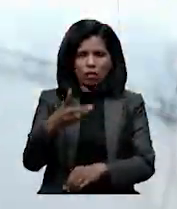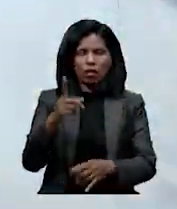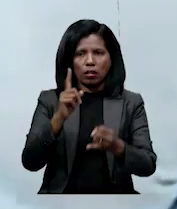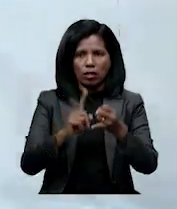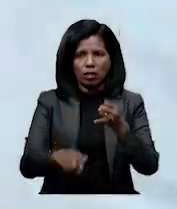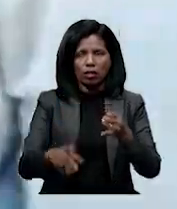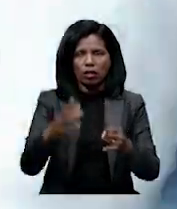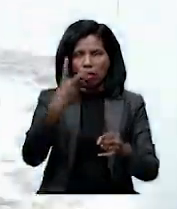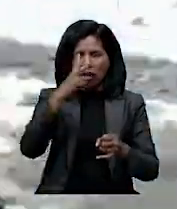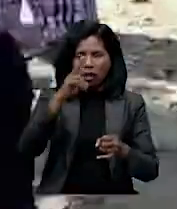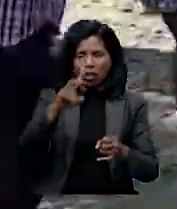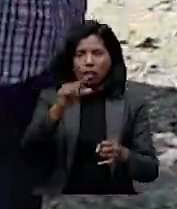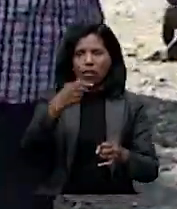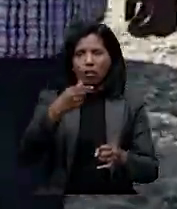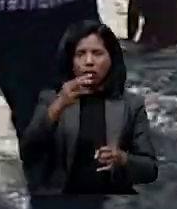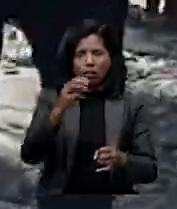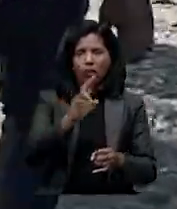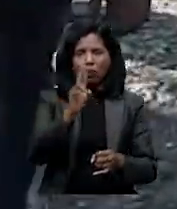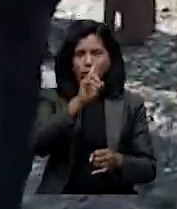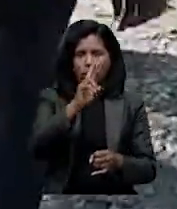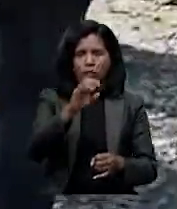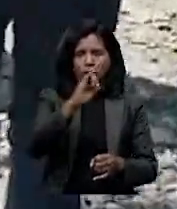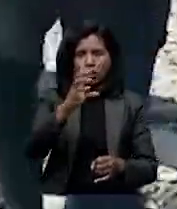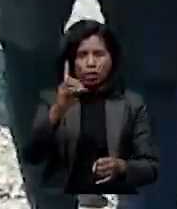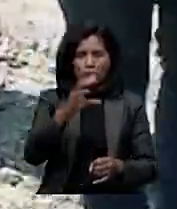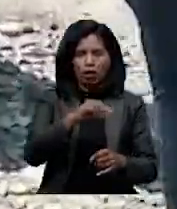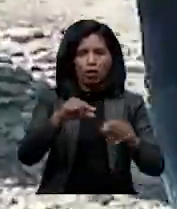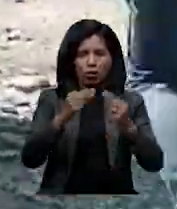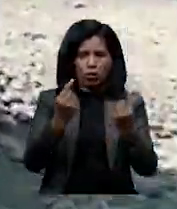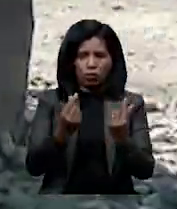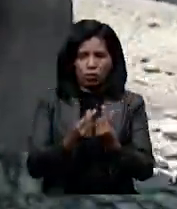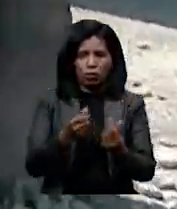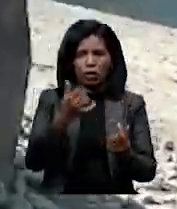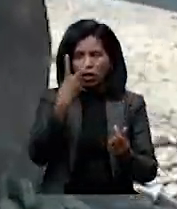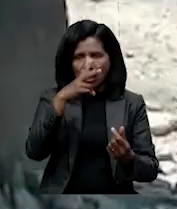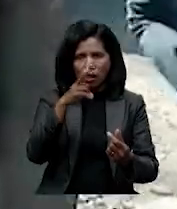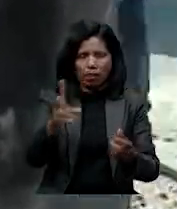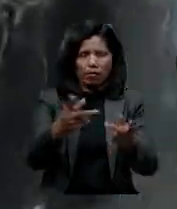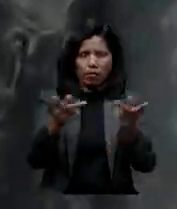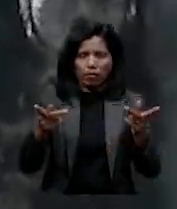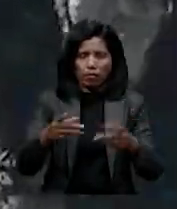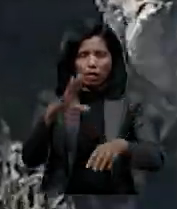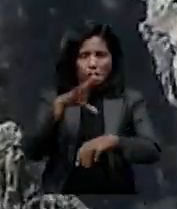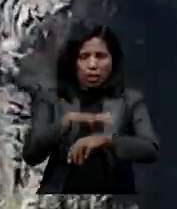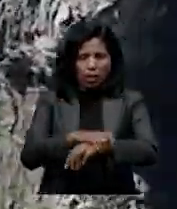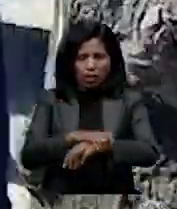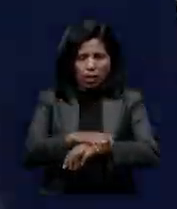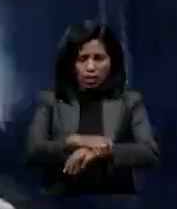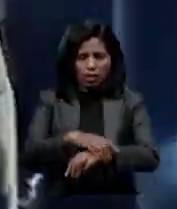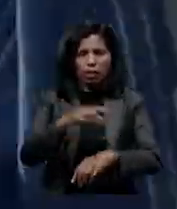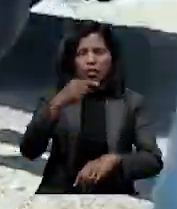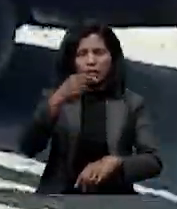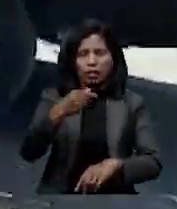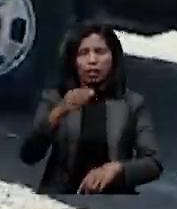identifica inicial MGG usa ID falso refere no equipa conjunta tumba treino ou de captura GGS